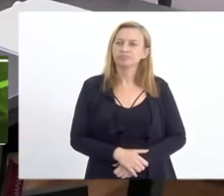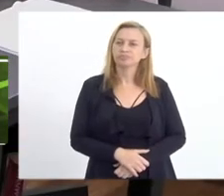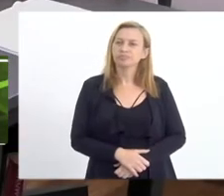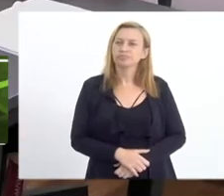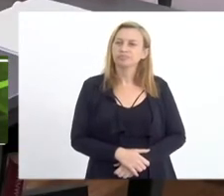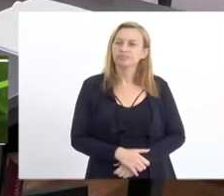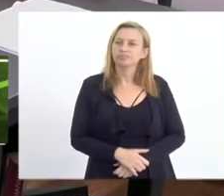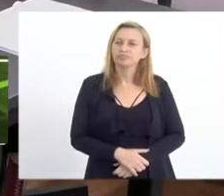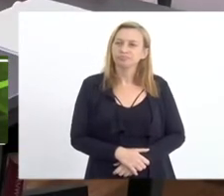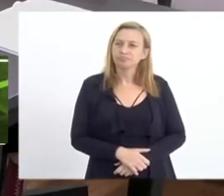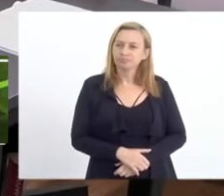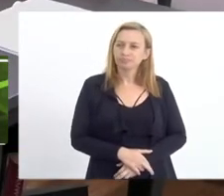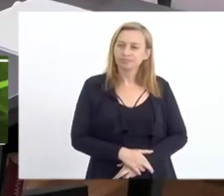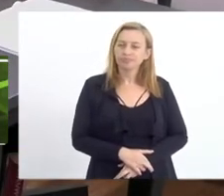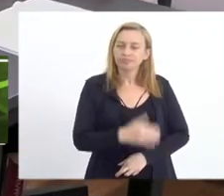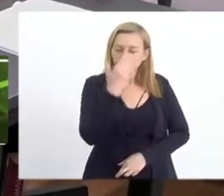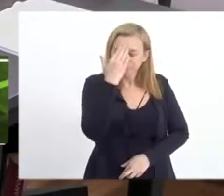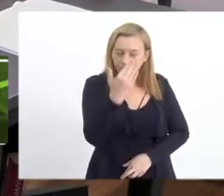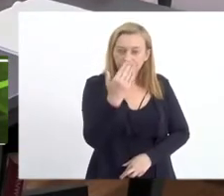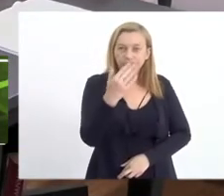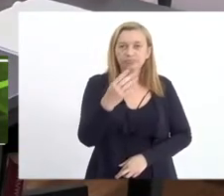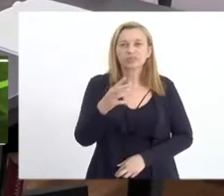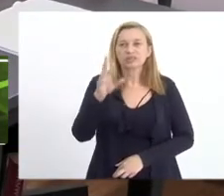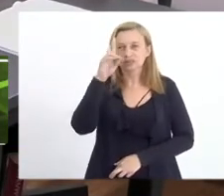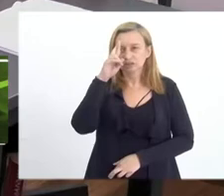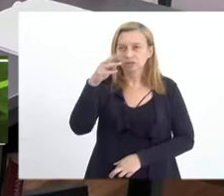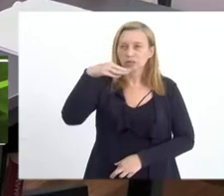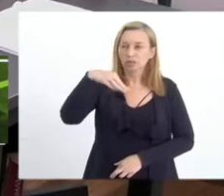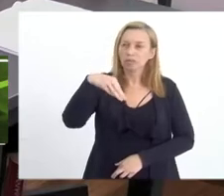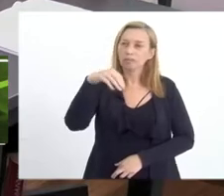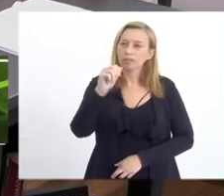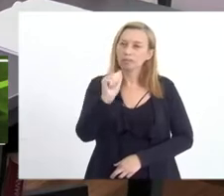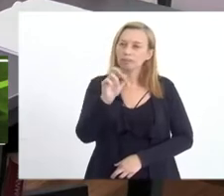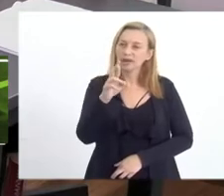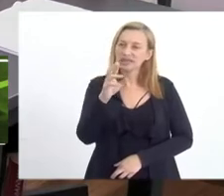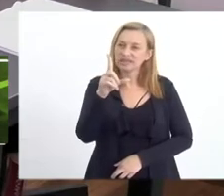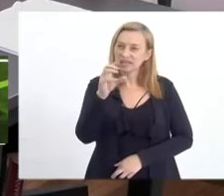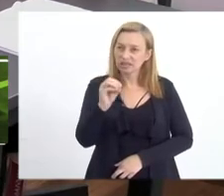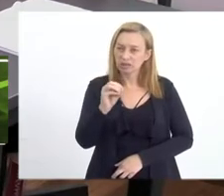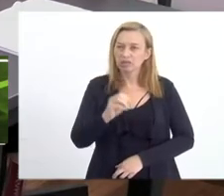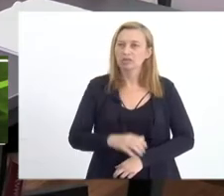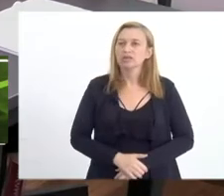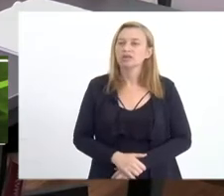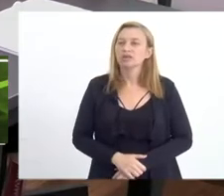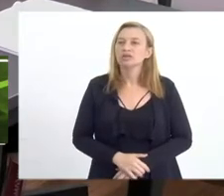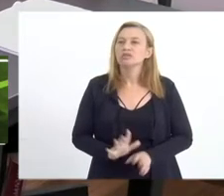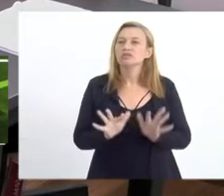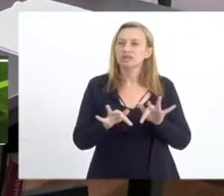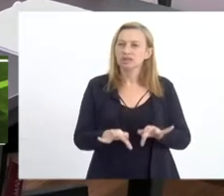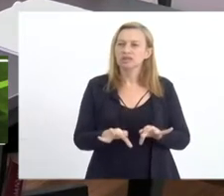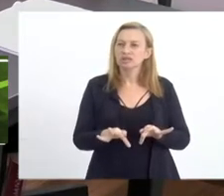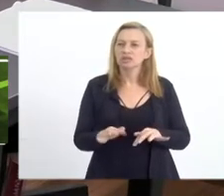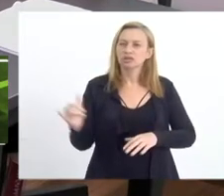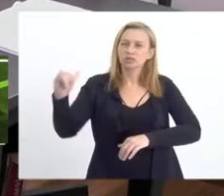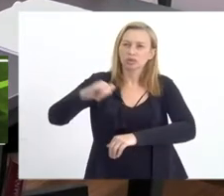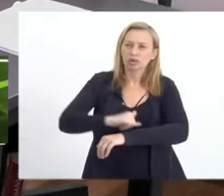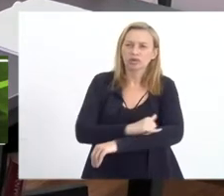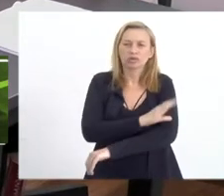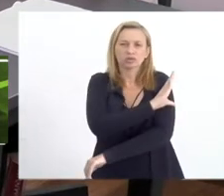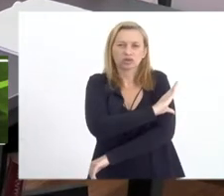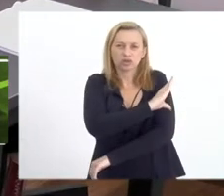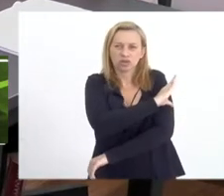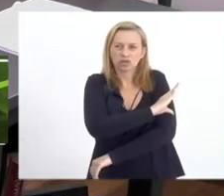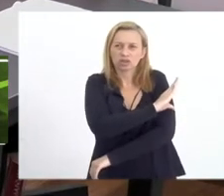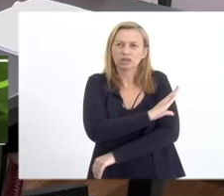Obrigado, senhor Marcelo Aguiar, pelas suas colocações também. Finalizando sobre o aeroporto de